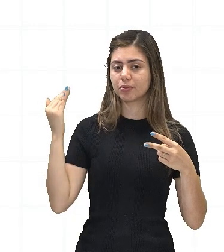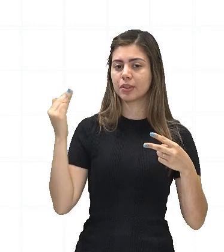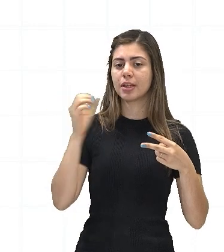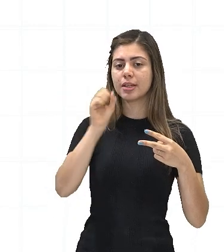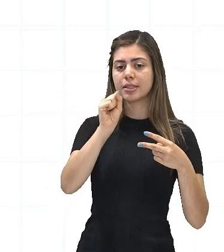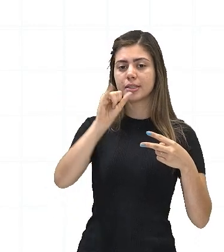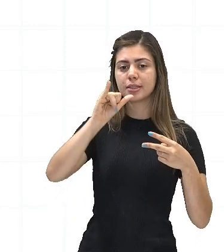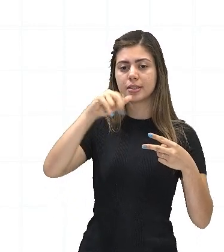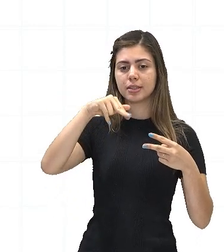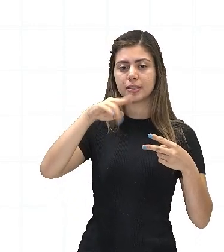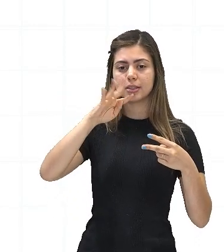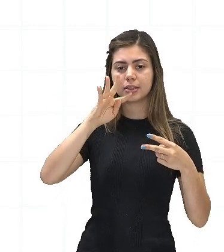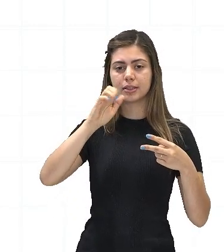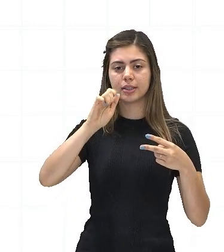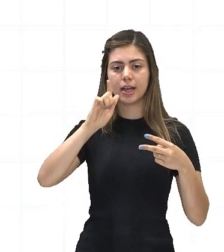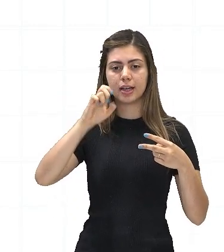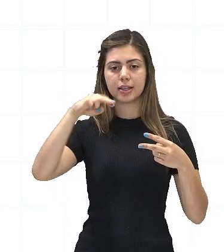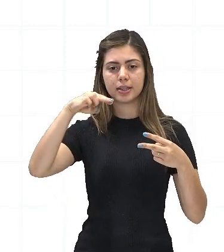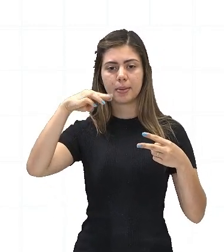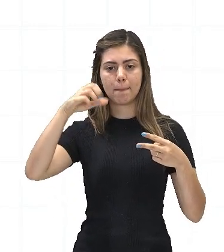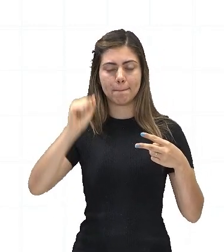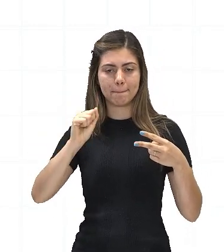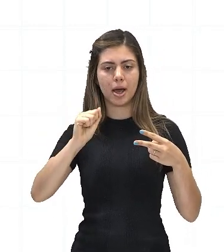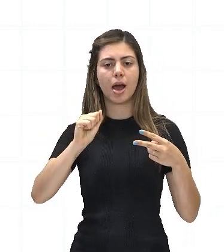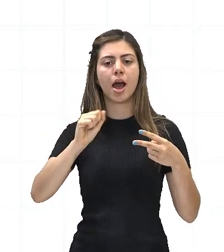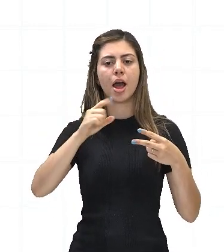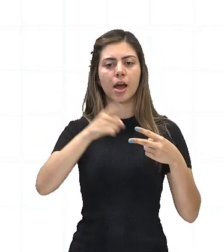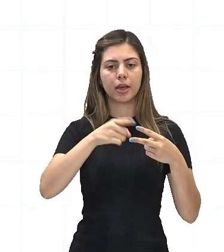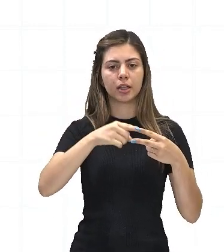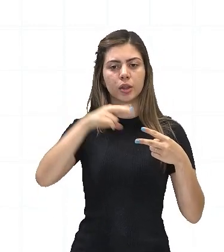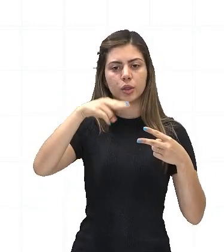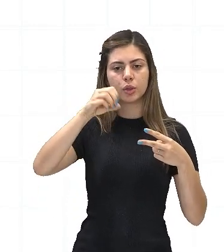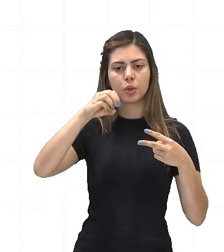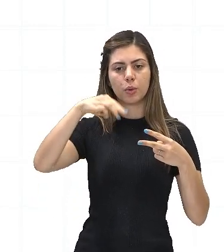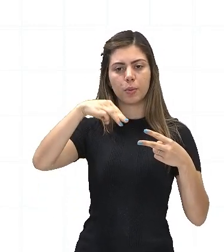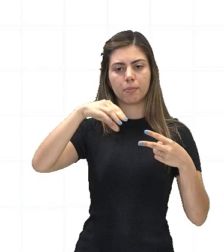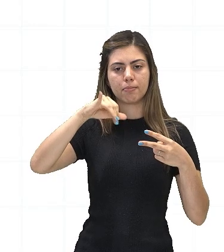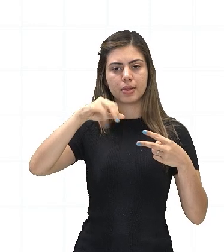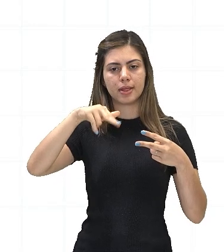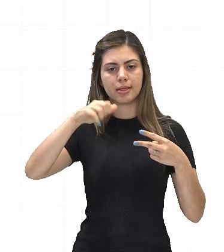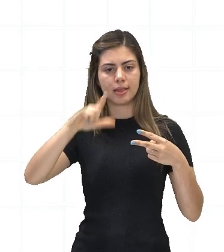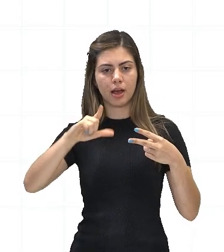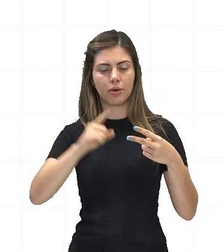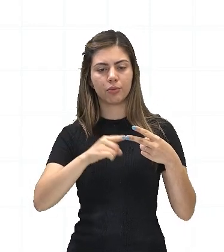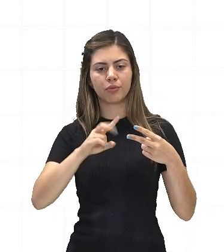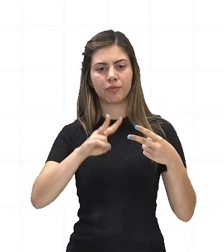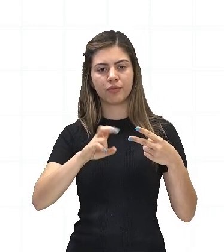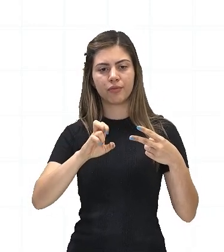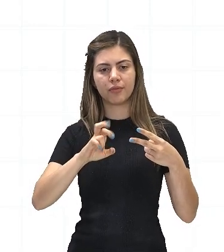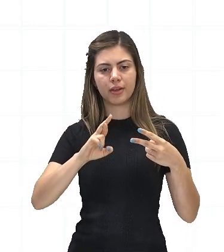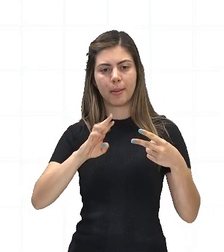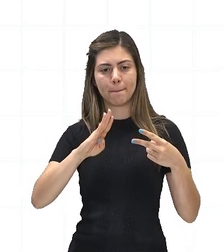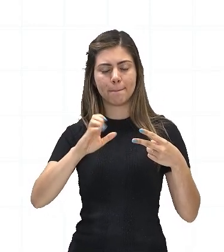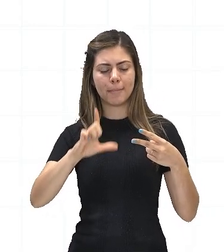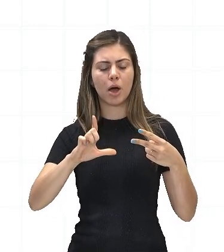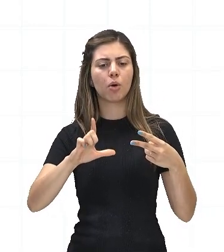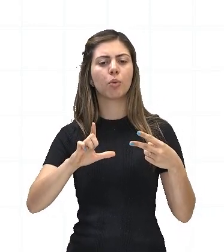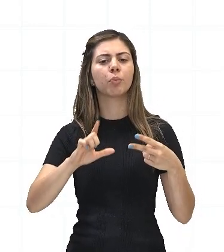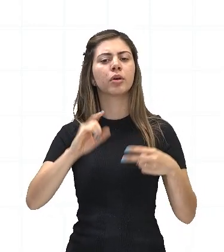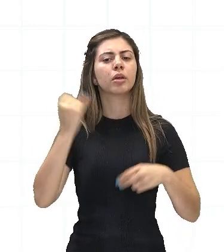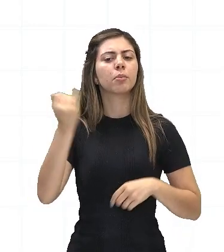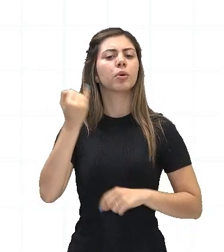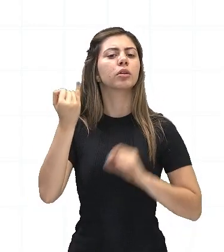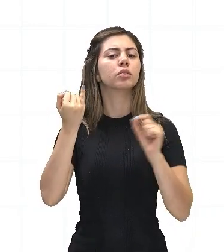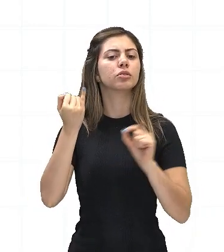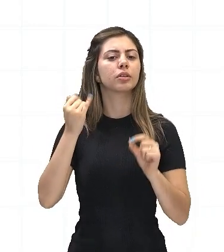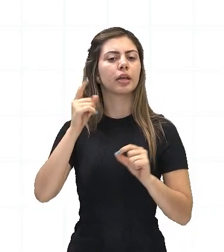e sintagma verbal. Importante destacar nesta oração o seguinte, é que fala que é a